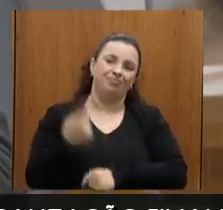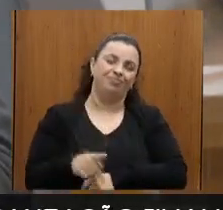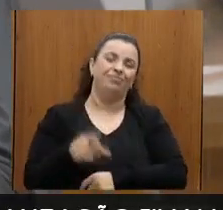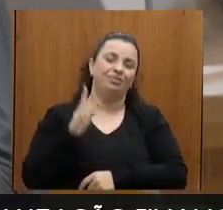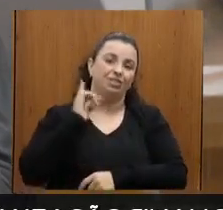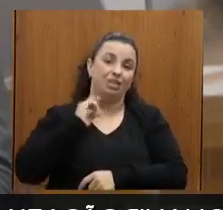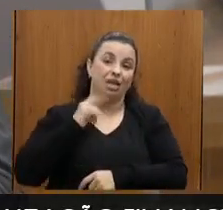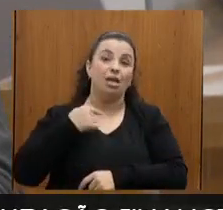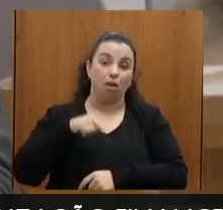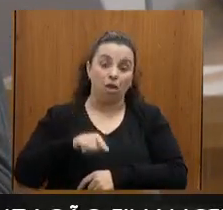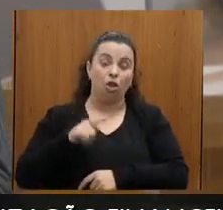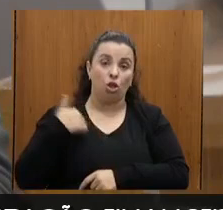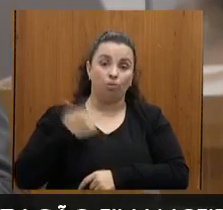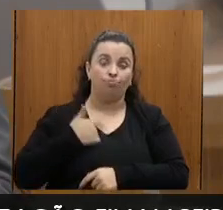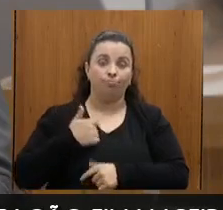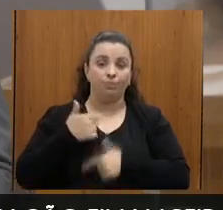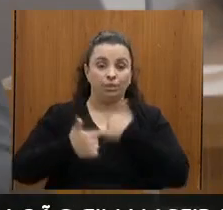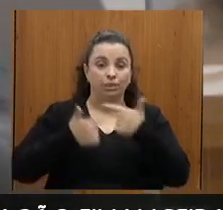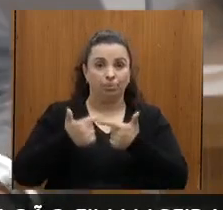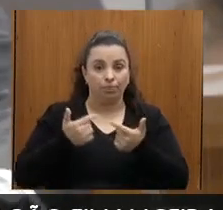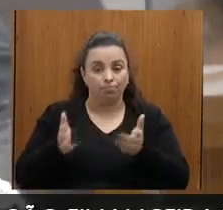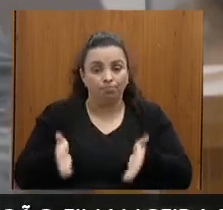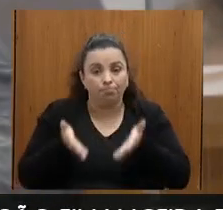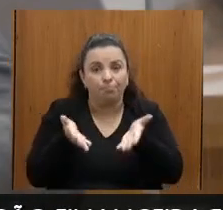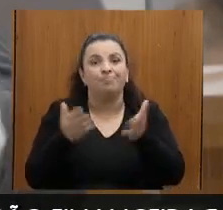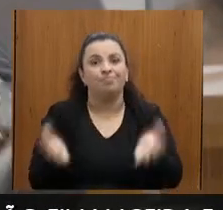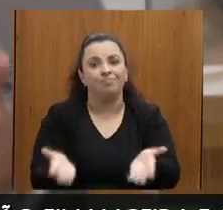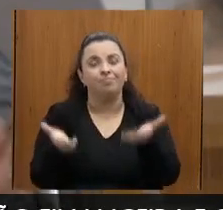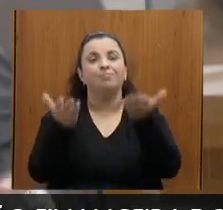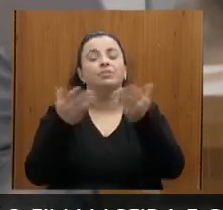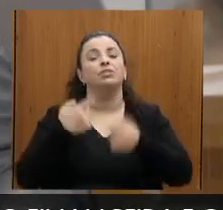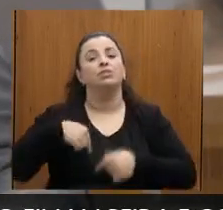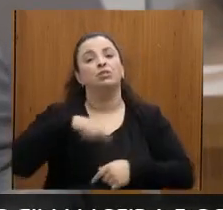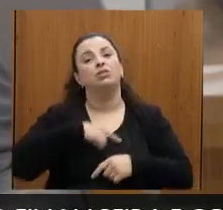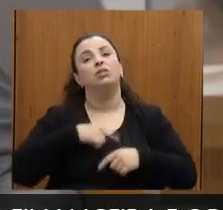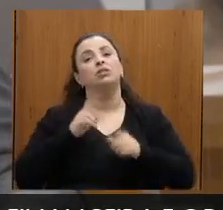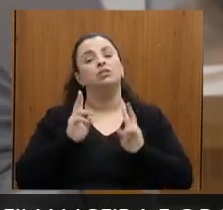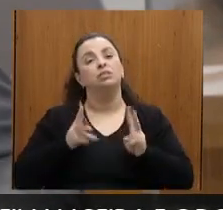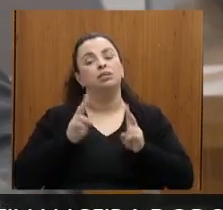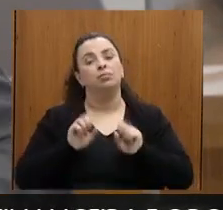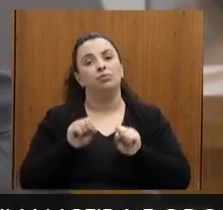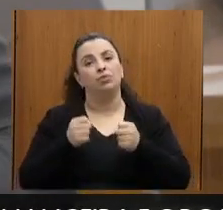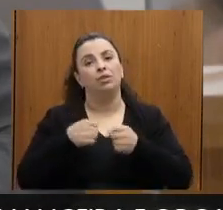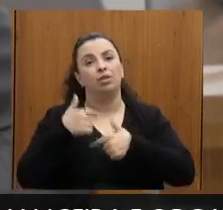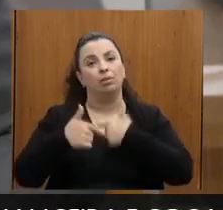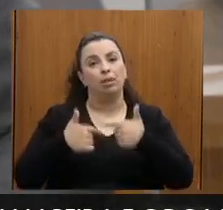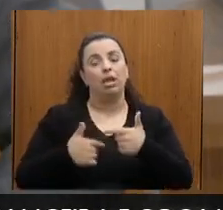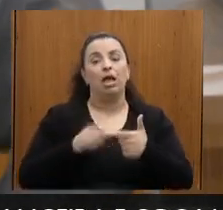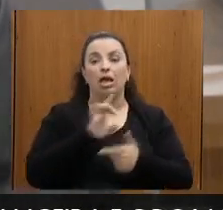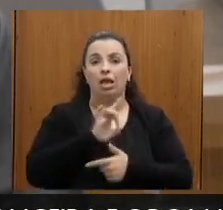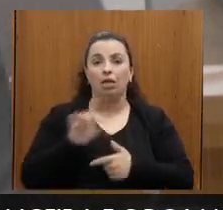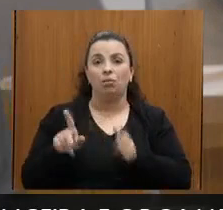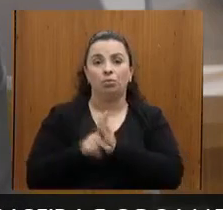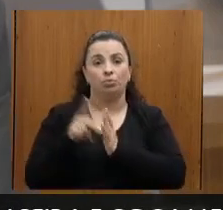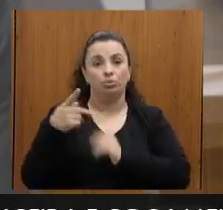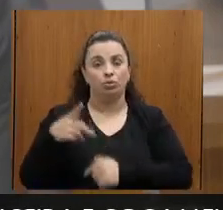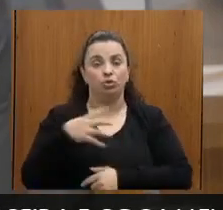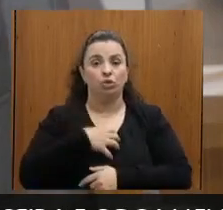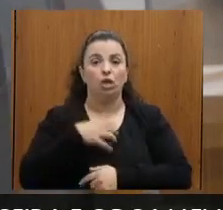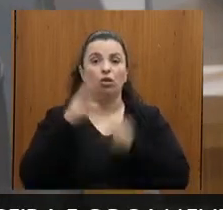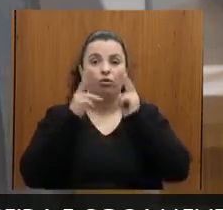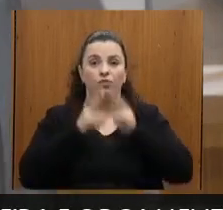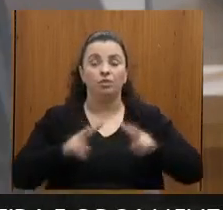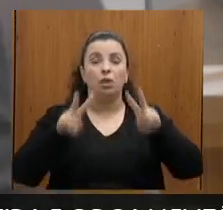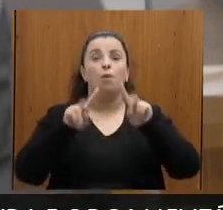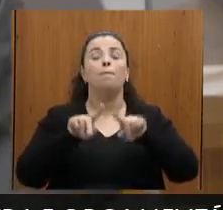e devemos sempre defender e trabalhar cada um à sua maneira, cada um com a sua visão, mas sempre de forma legítima